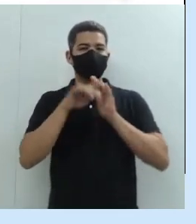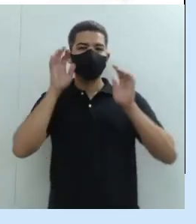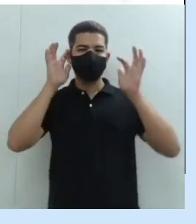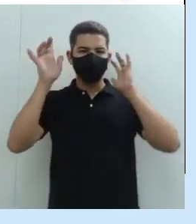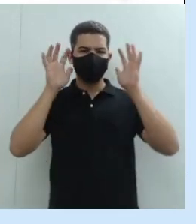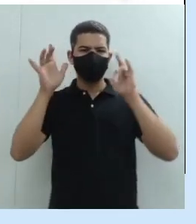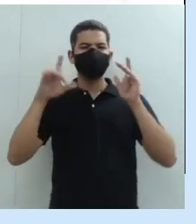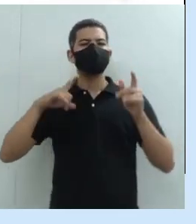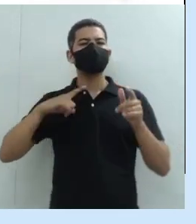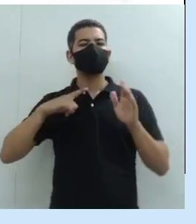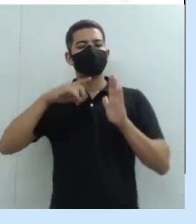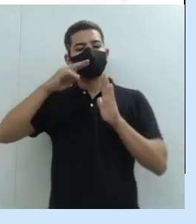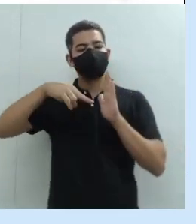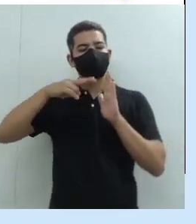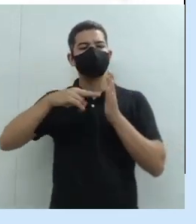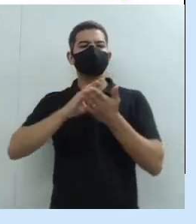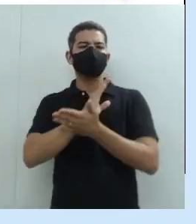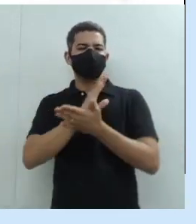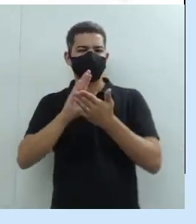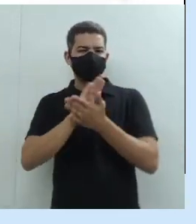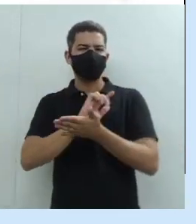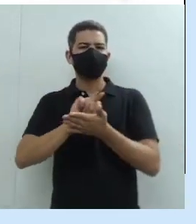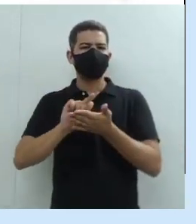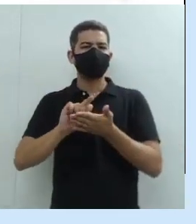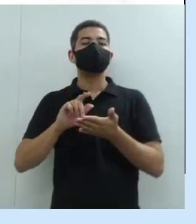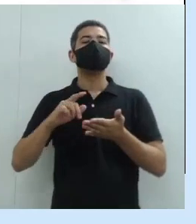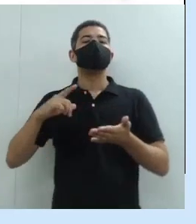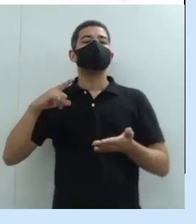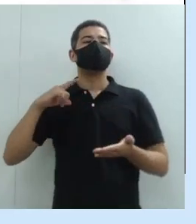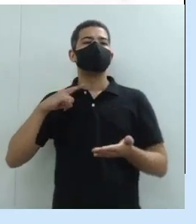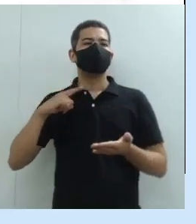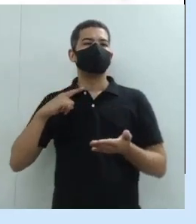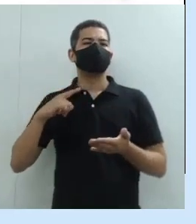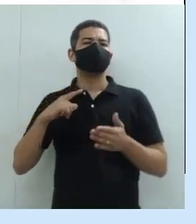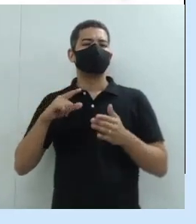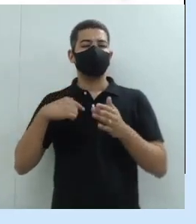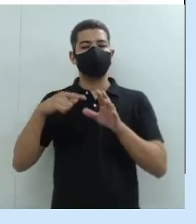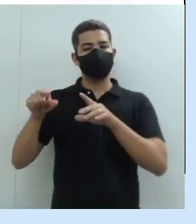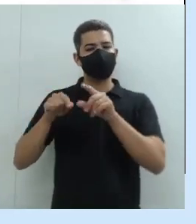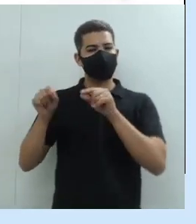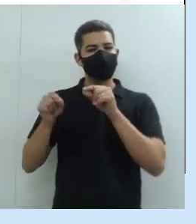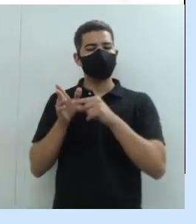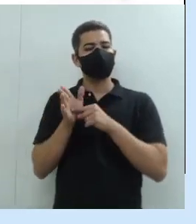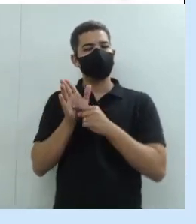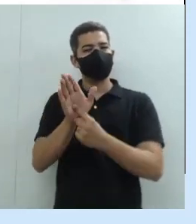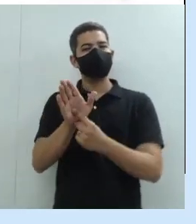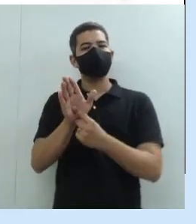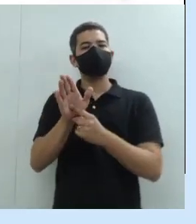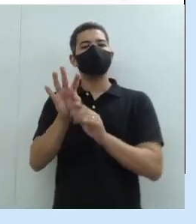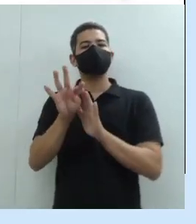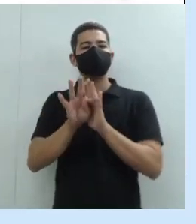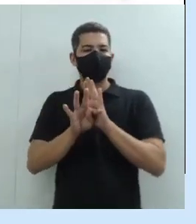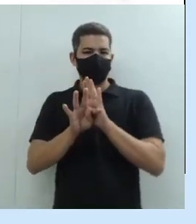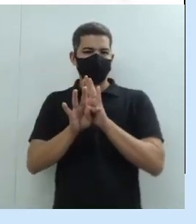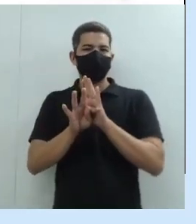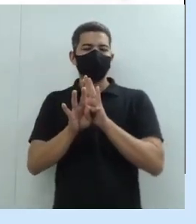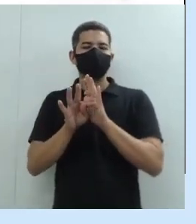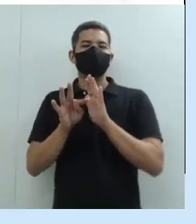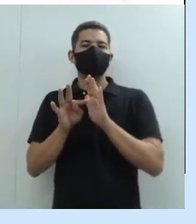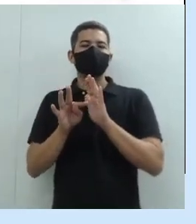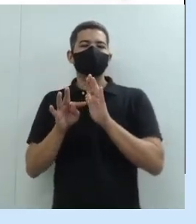Vamos fazer algumas leituras de alguns gêneros que eu selecionei, tá certo? De alguns textos